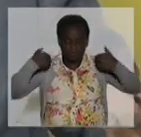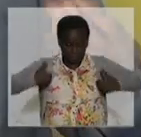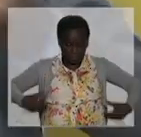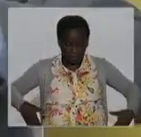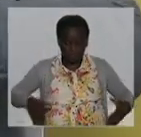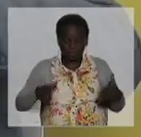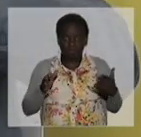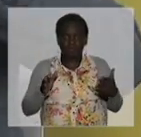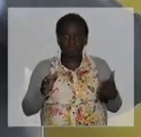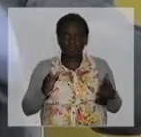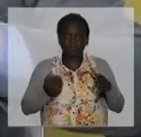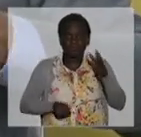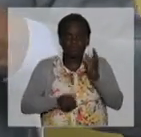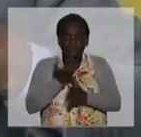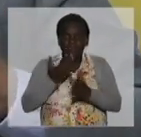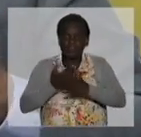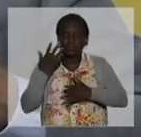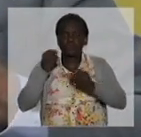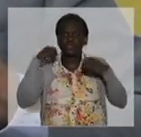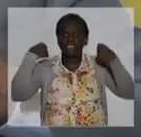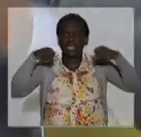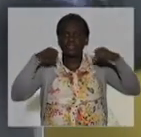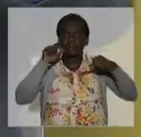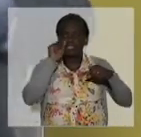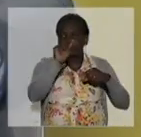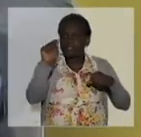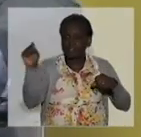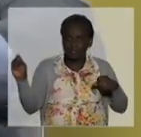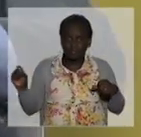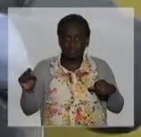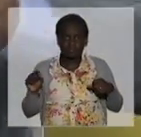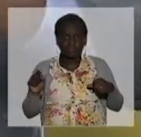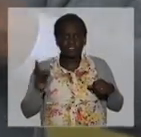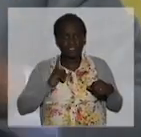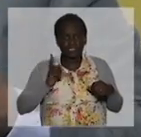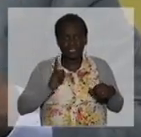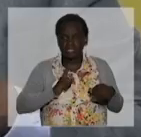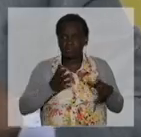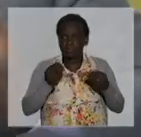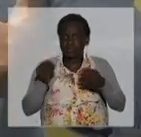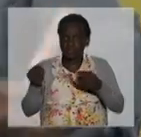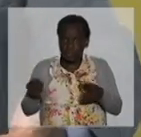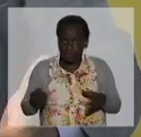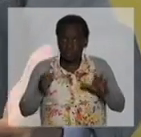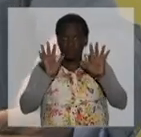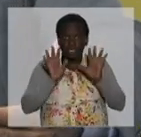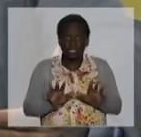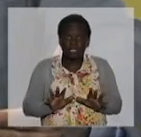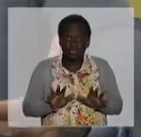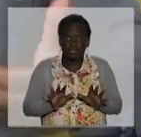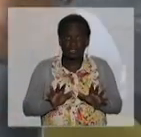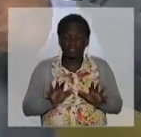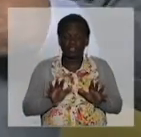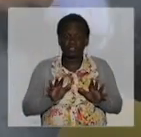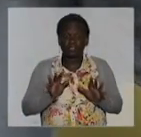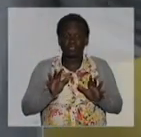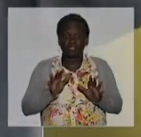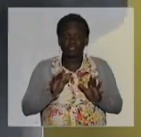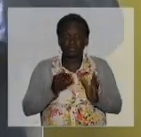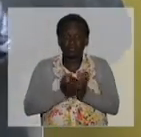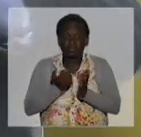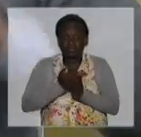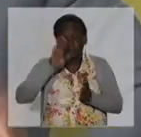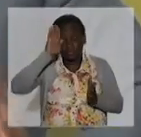com o surgimento de muitas academias, nós estamos aí com esse apelo, mas muito mais